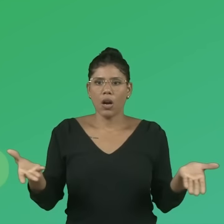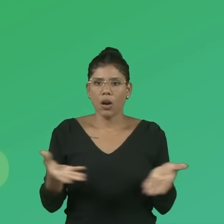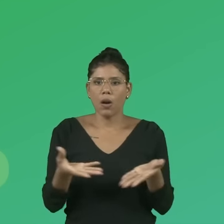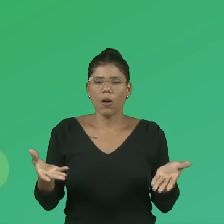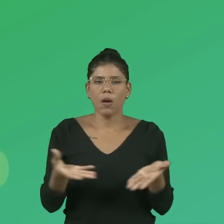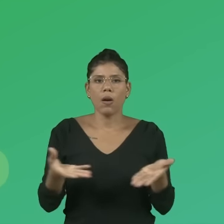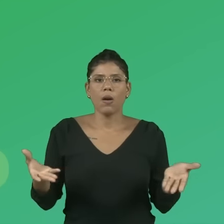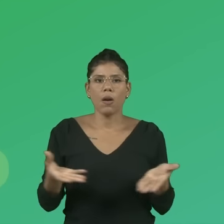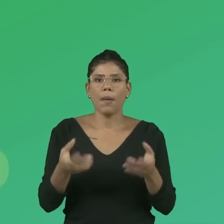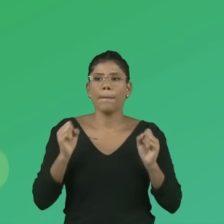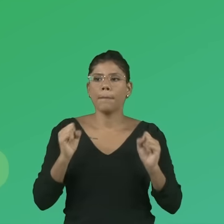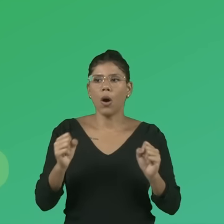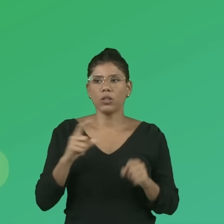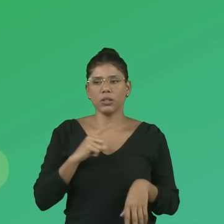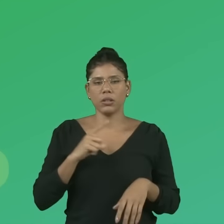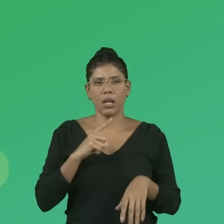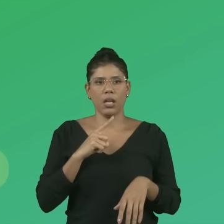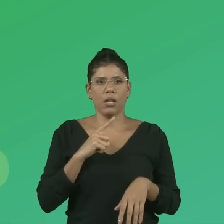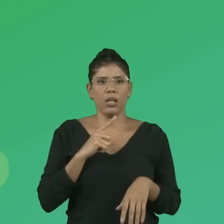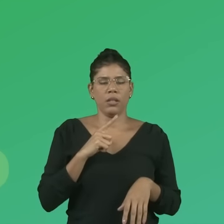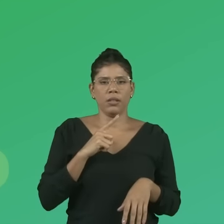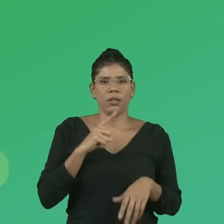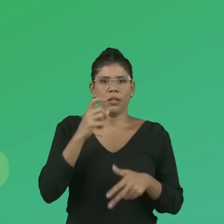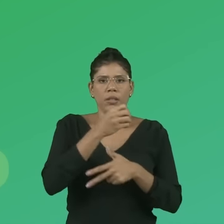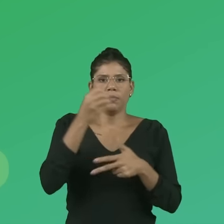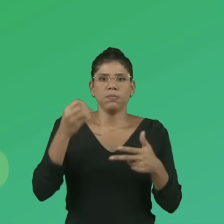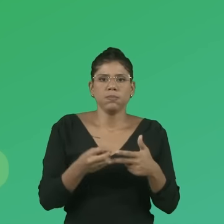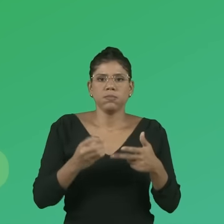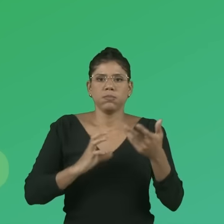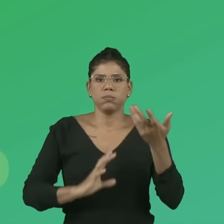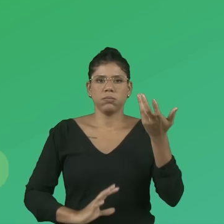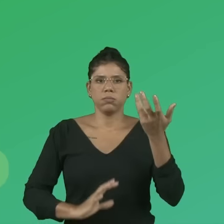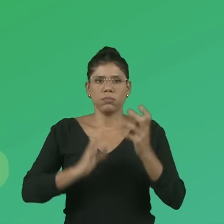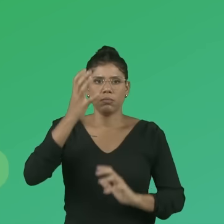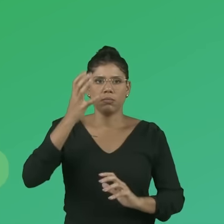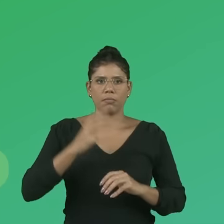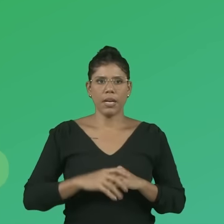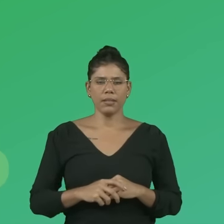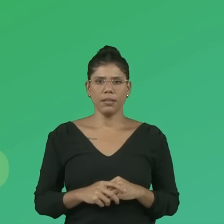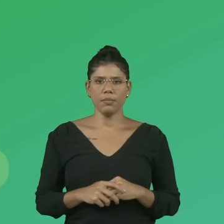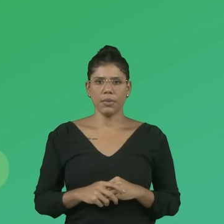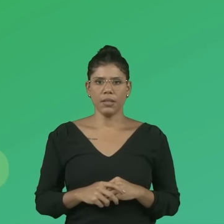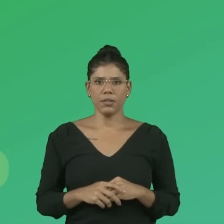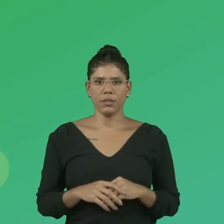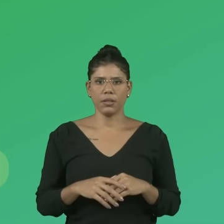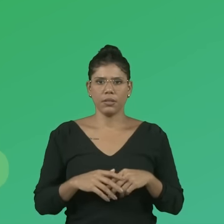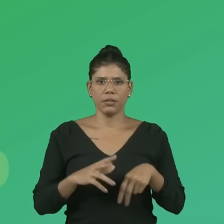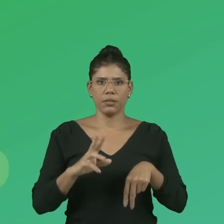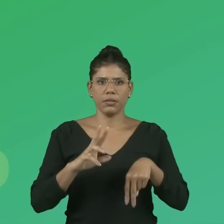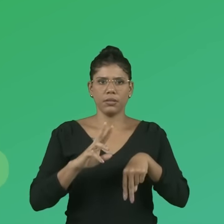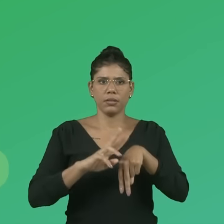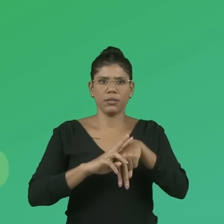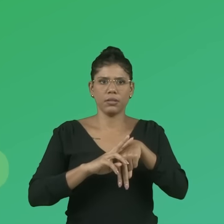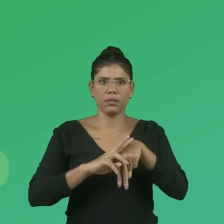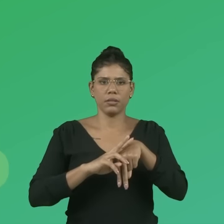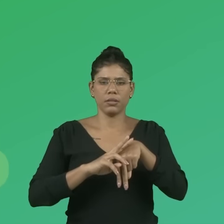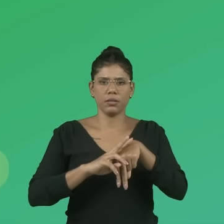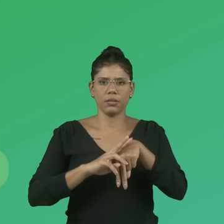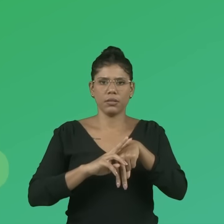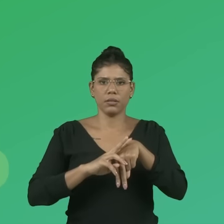atualmente, que pode cair no Enem, questão climática, questão de desigualdade de gênero, questão de